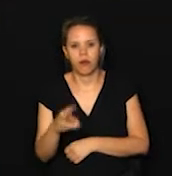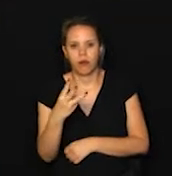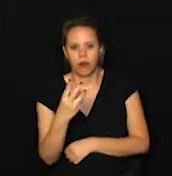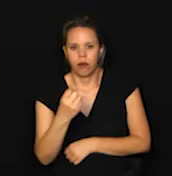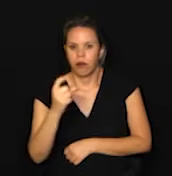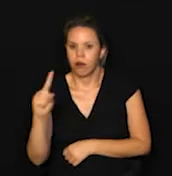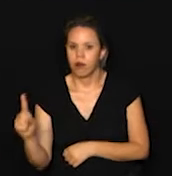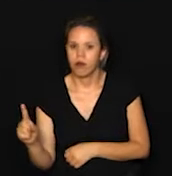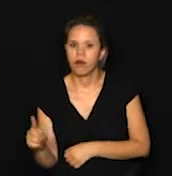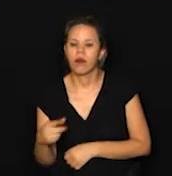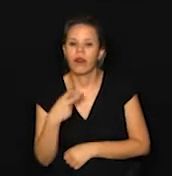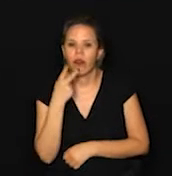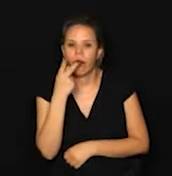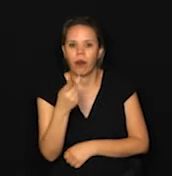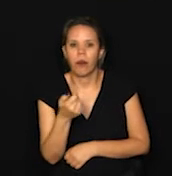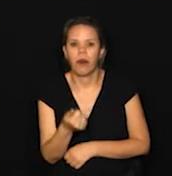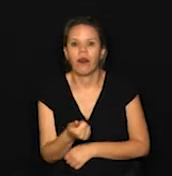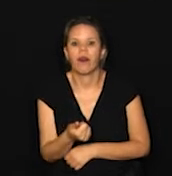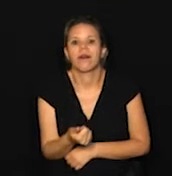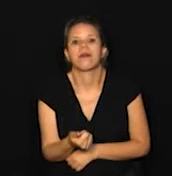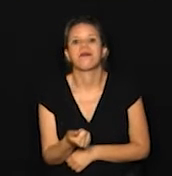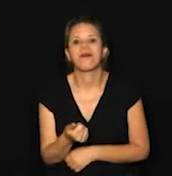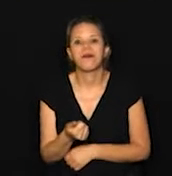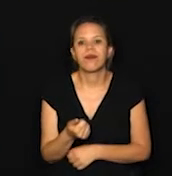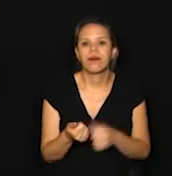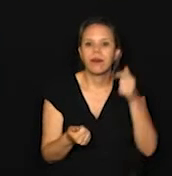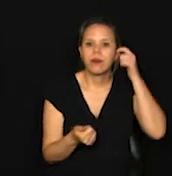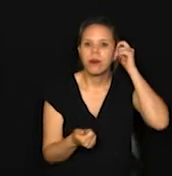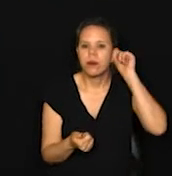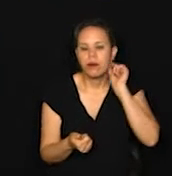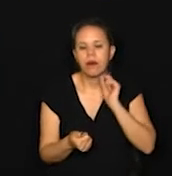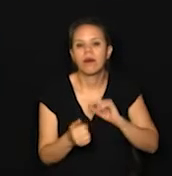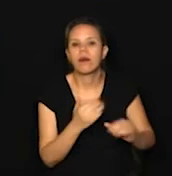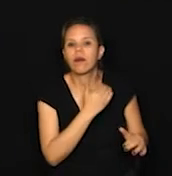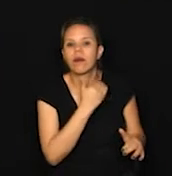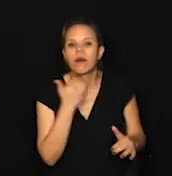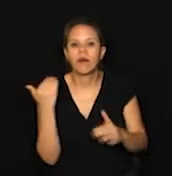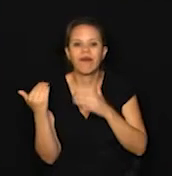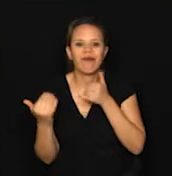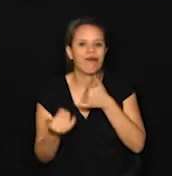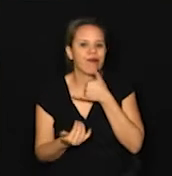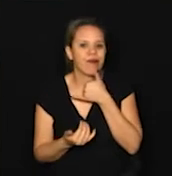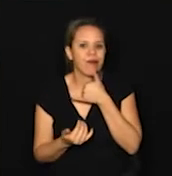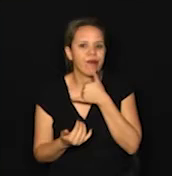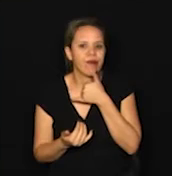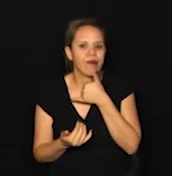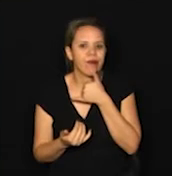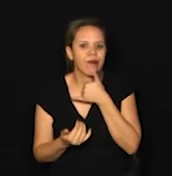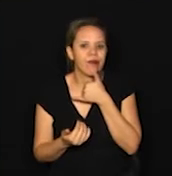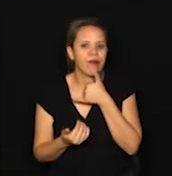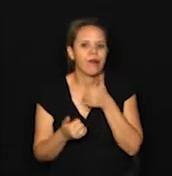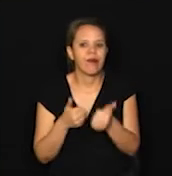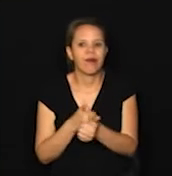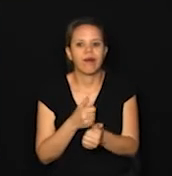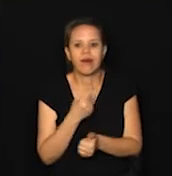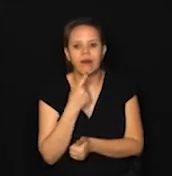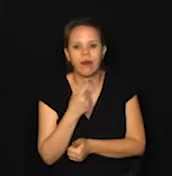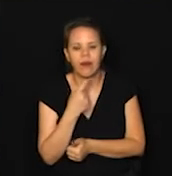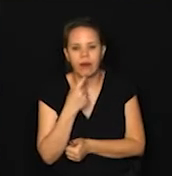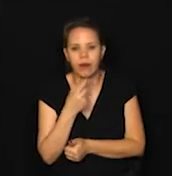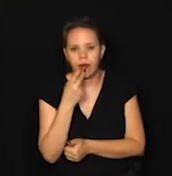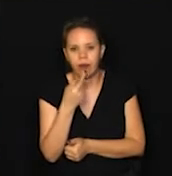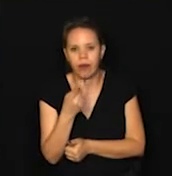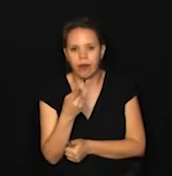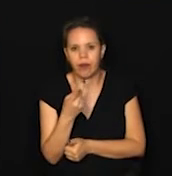5.381. Agora a gente vai falar um pouquinho das mortes, infelizmente, na nossa região. Daqui a pouco a gente vai falar